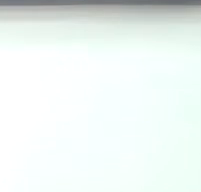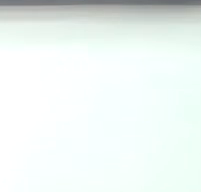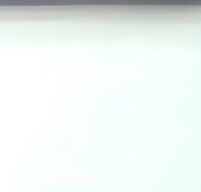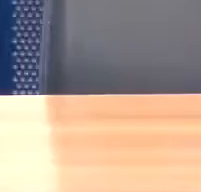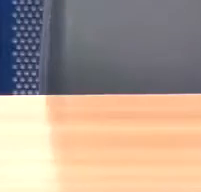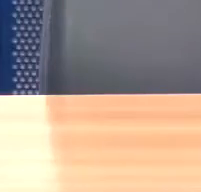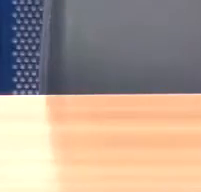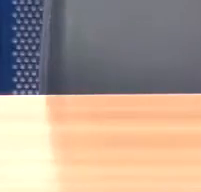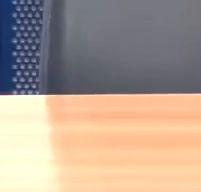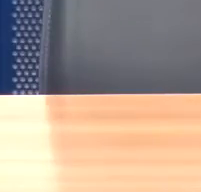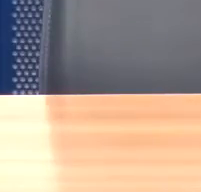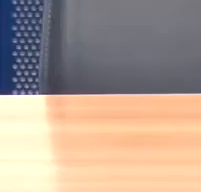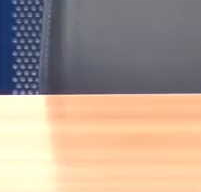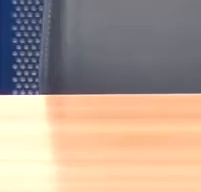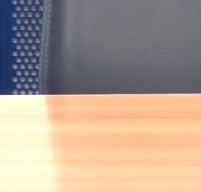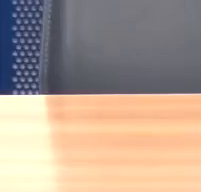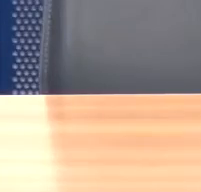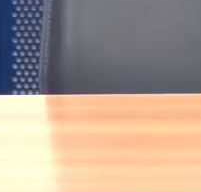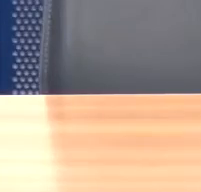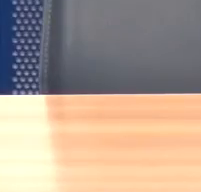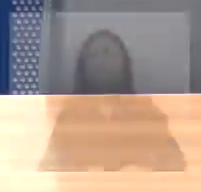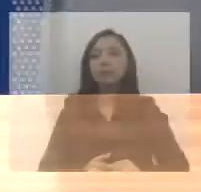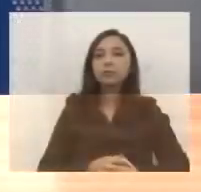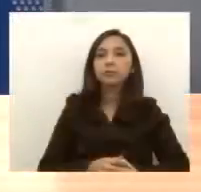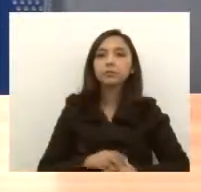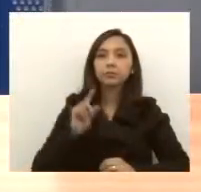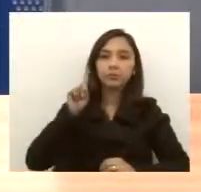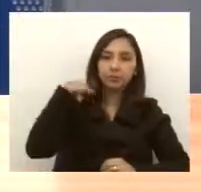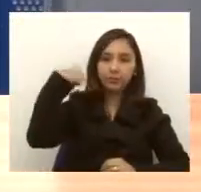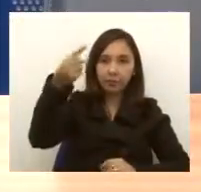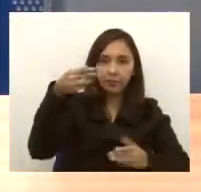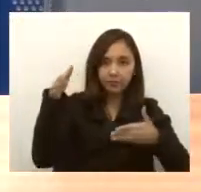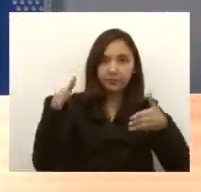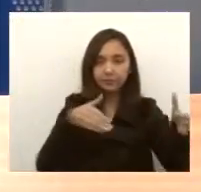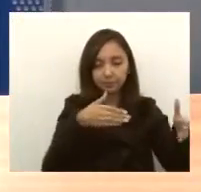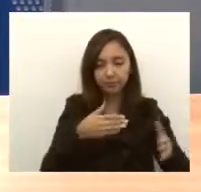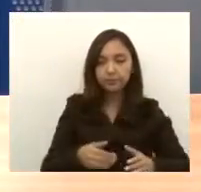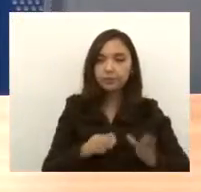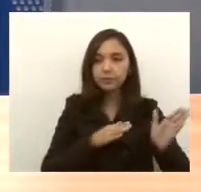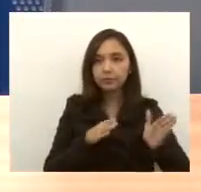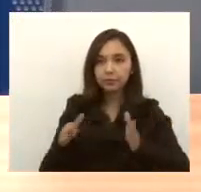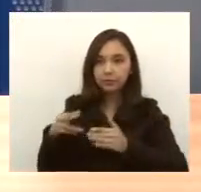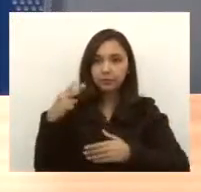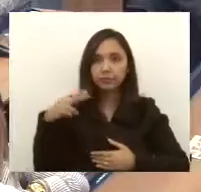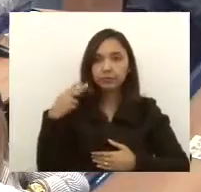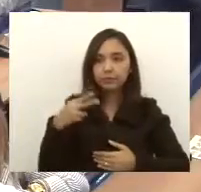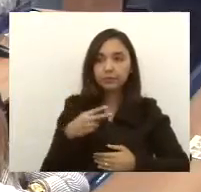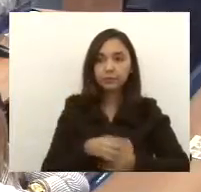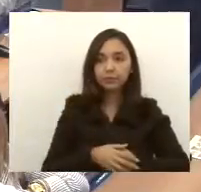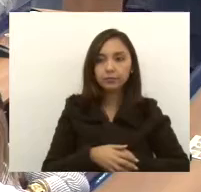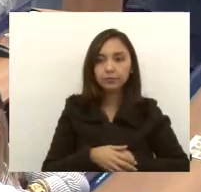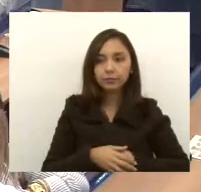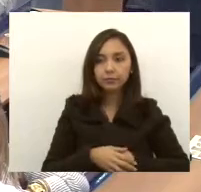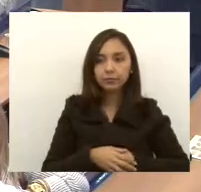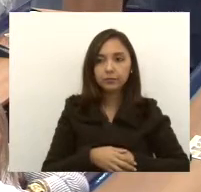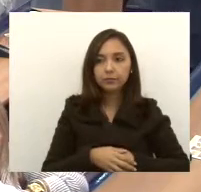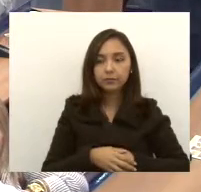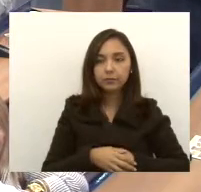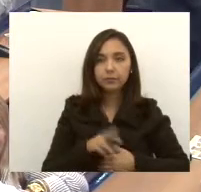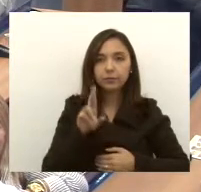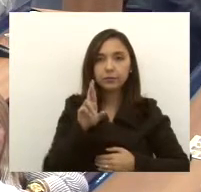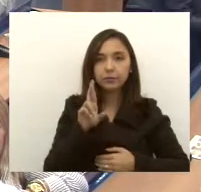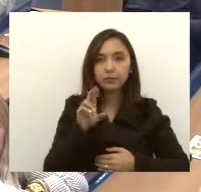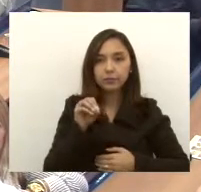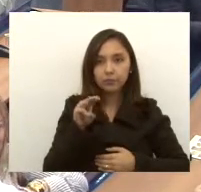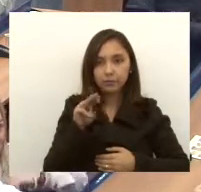Encerrada a votação, aprovado para a ordem do dia da próxima sessão. Pela ordem, senhor presidente. Pela ordem, vereador Luiz Santos.